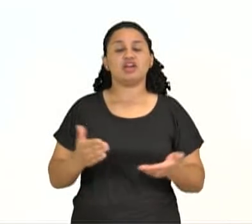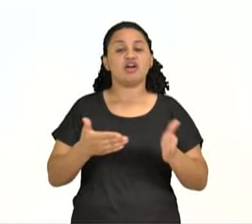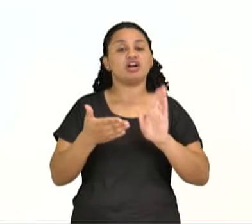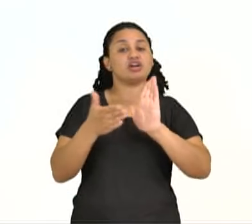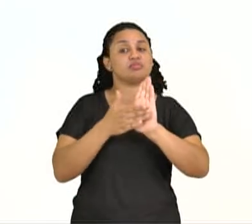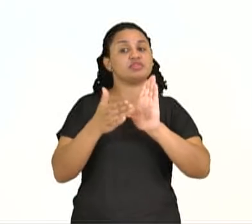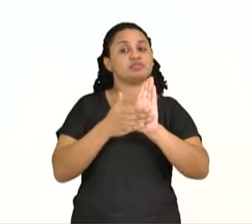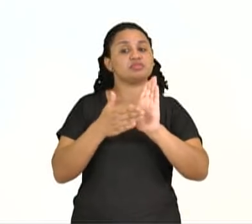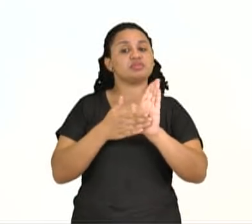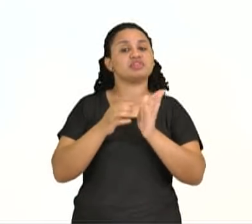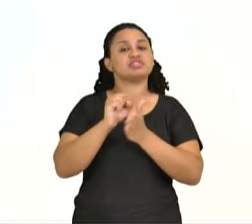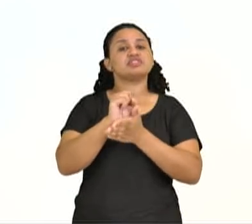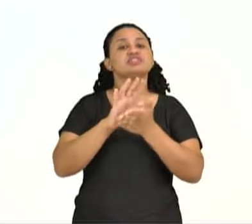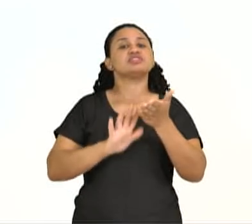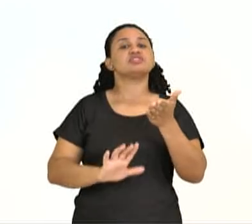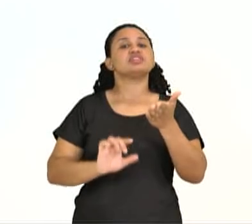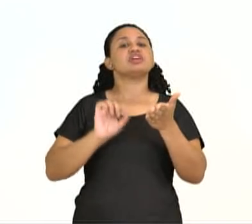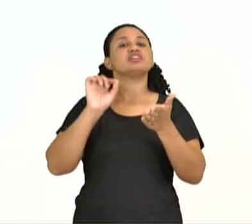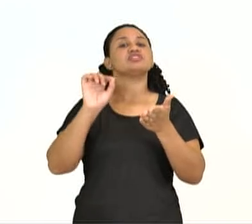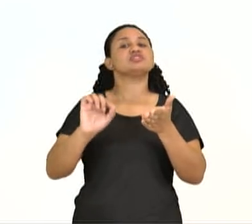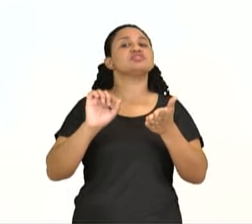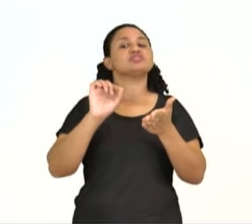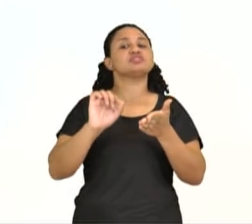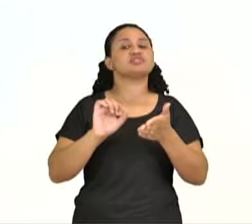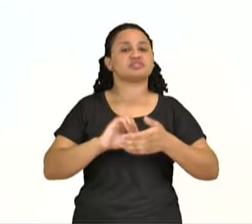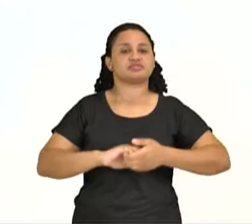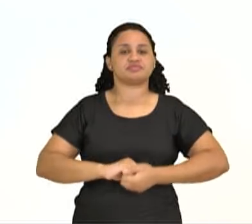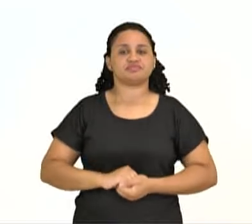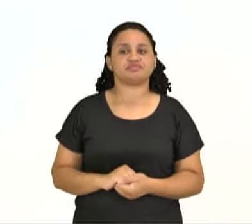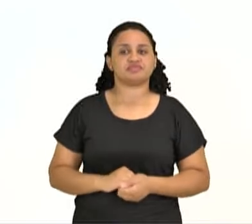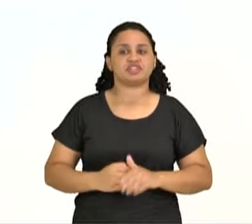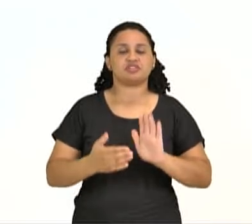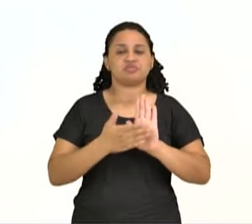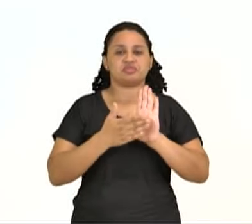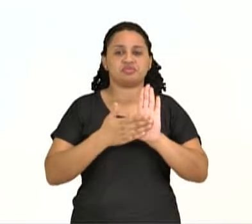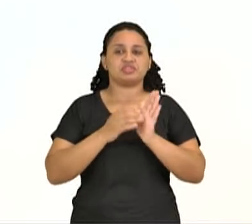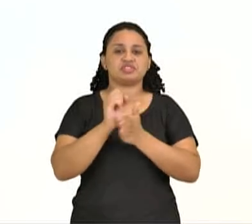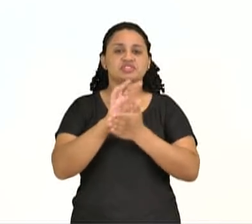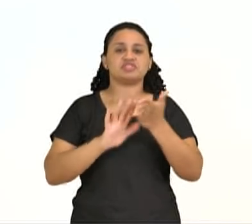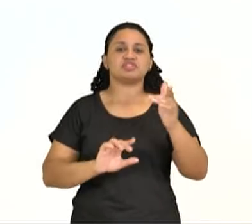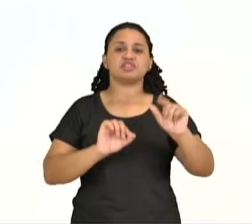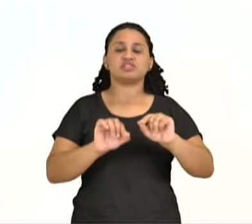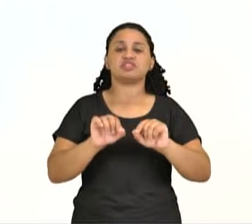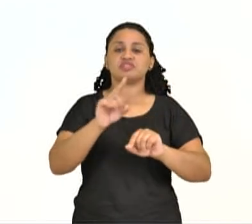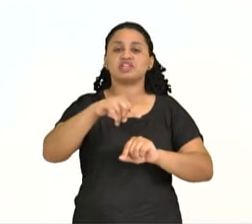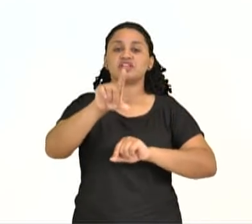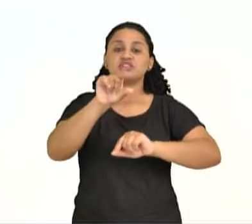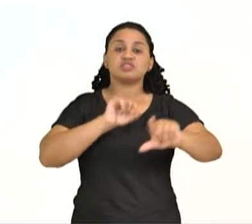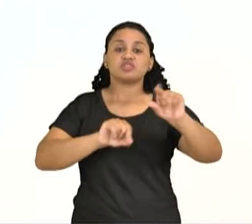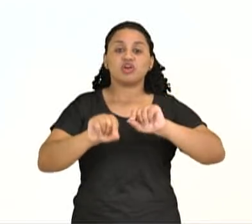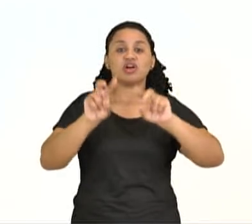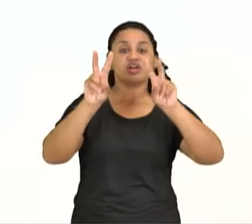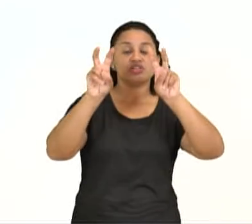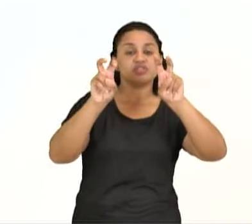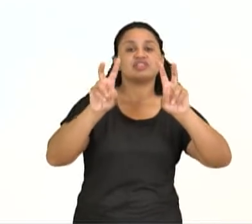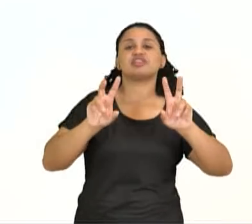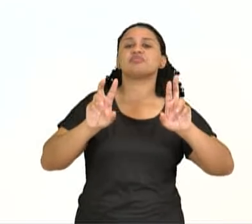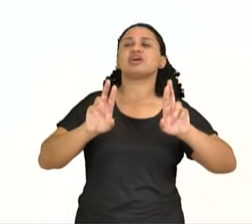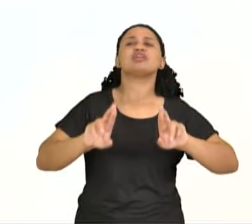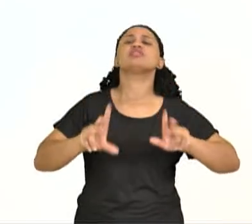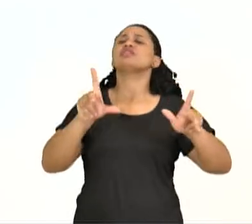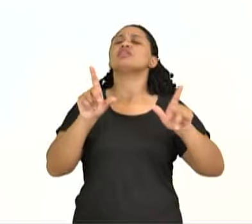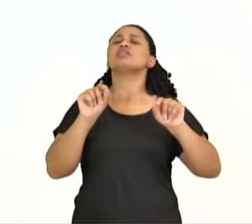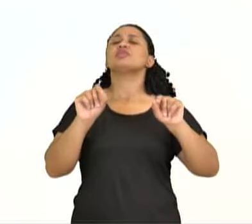Proposta de atividade, gente. Olha que legal. Essa proposta de atividade, escolha um tema controverso. O que é um